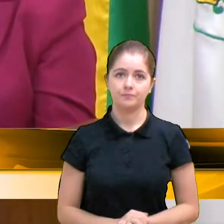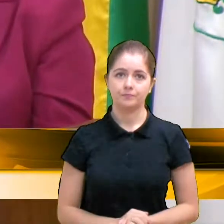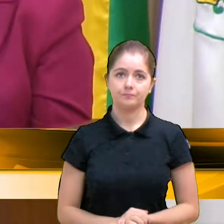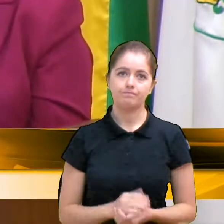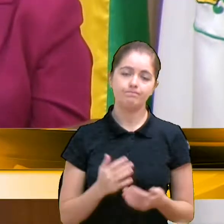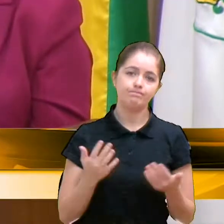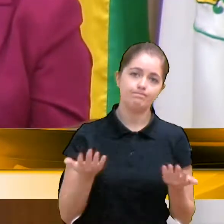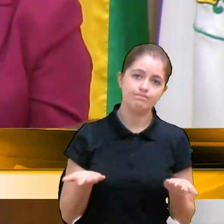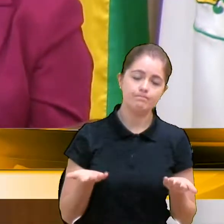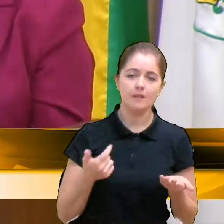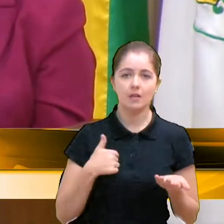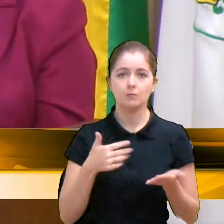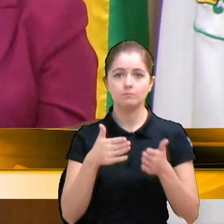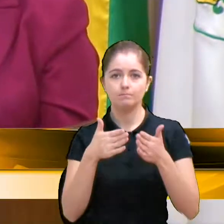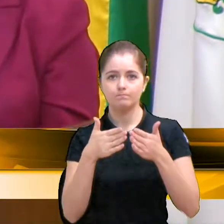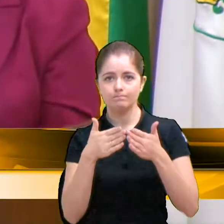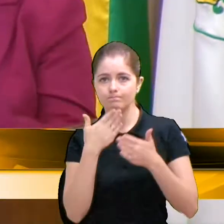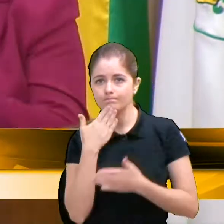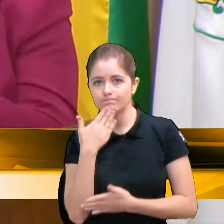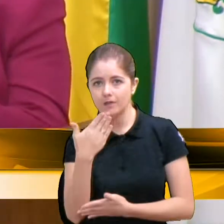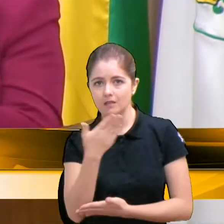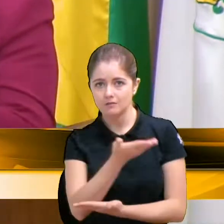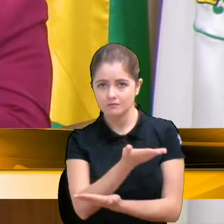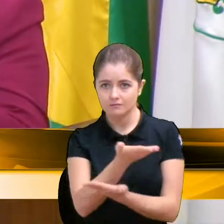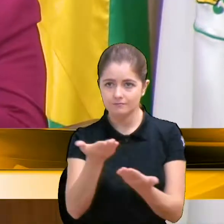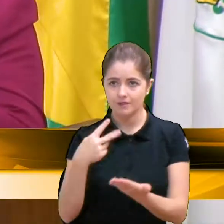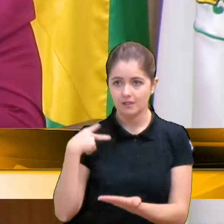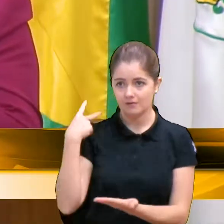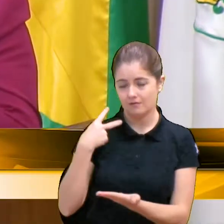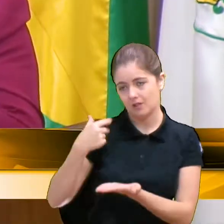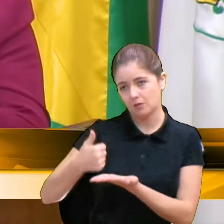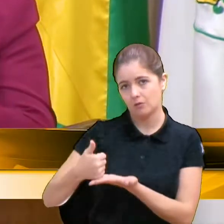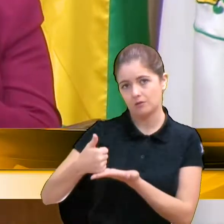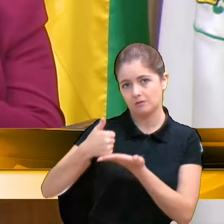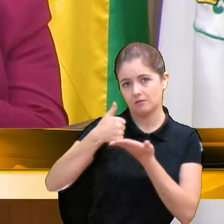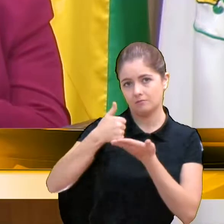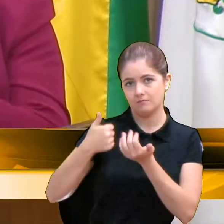eu peço, né, aos nobres pares, né, que apoiem essa